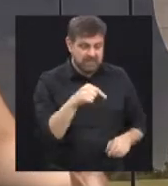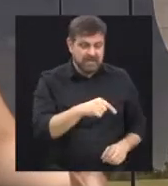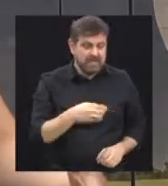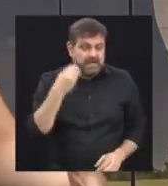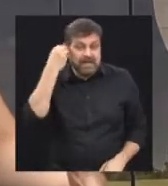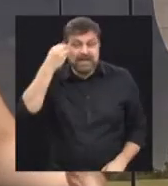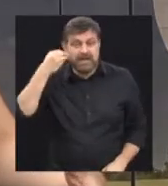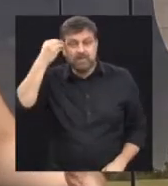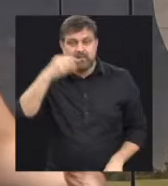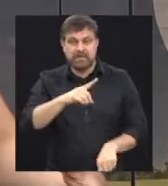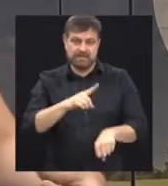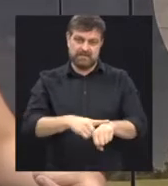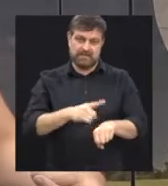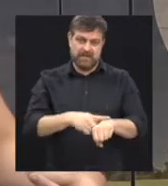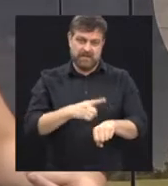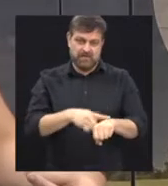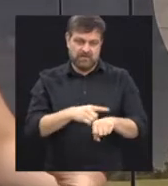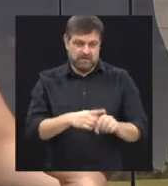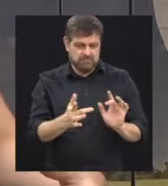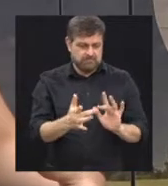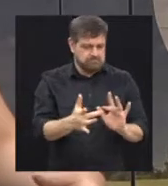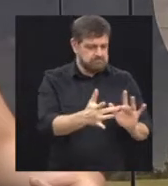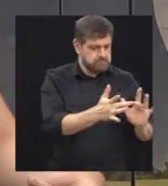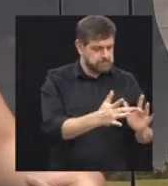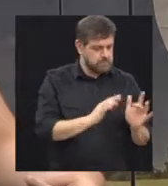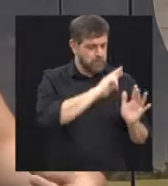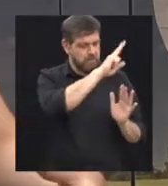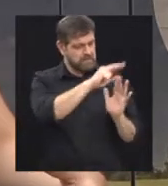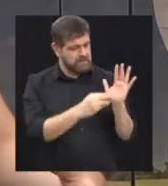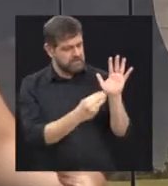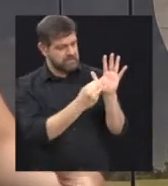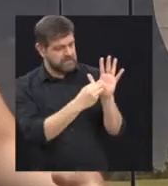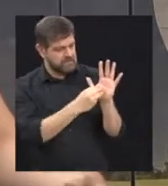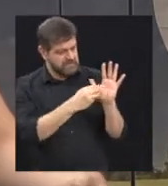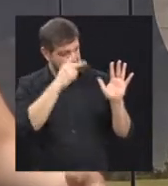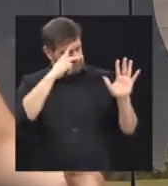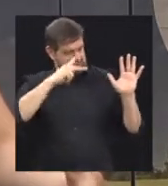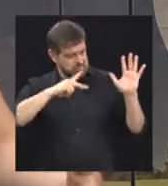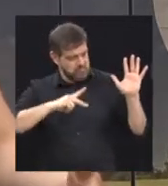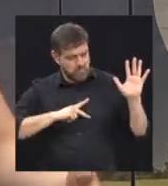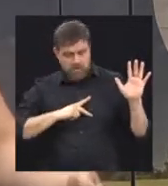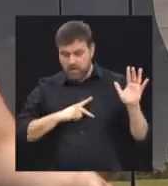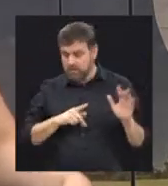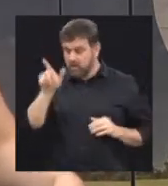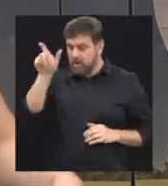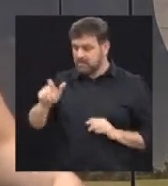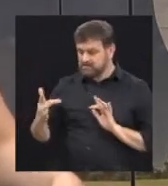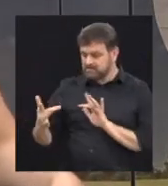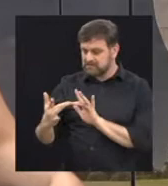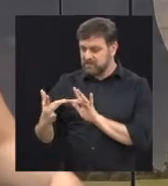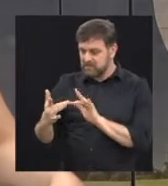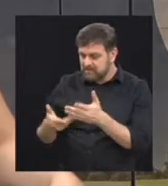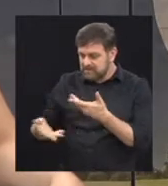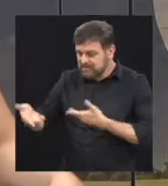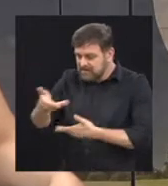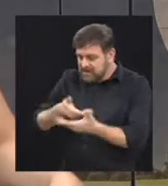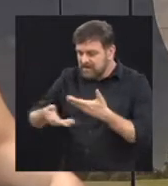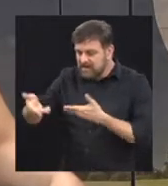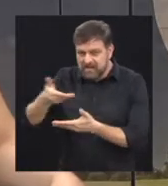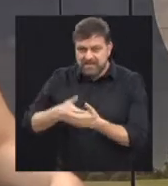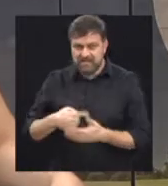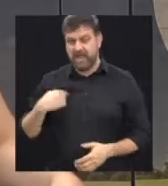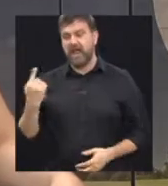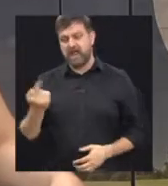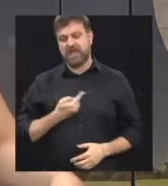Proporcionar a ela assim, um momento de integração com o meio, integração com ela, com o outro, né? Com outras crianças. Então,